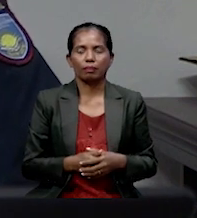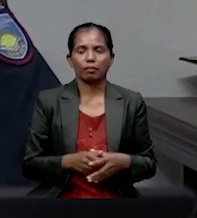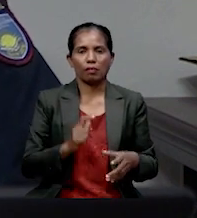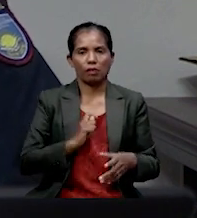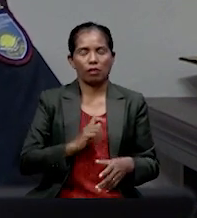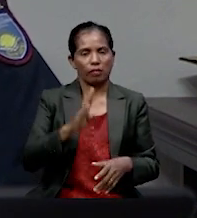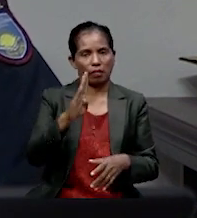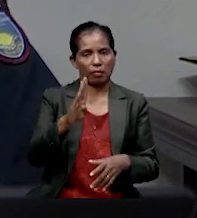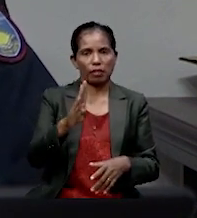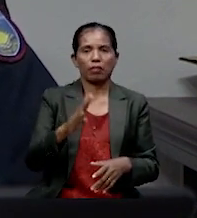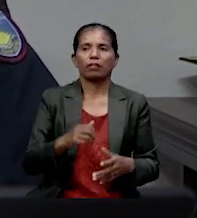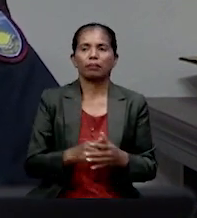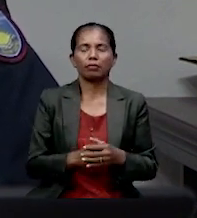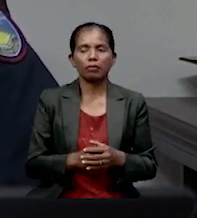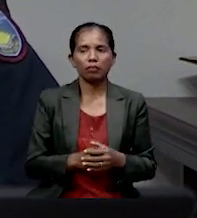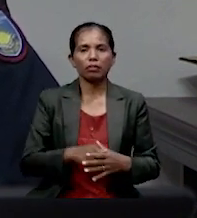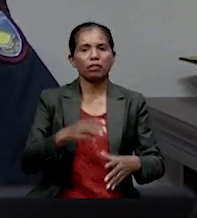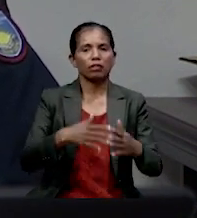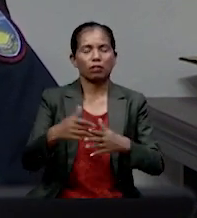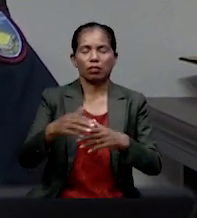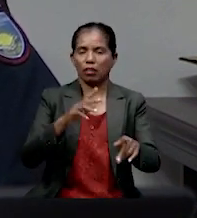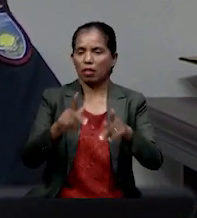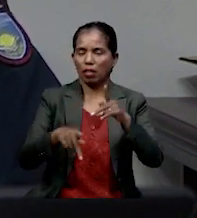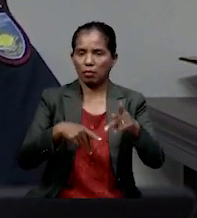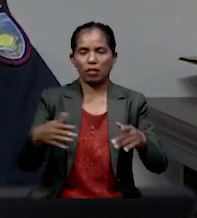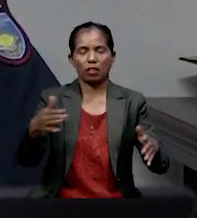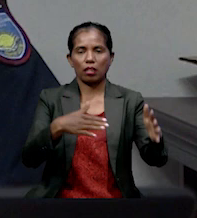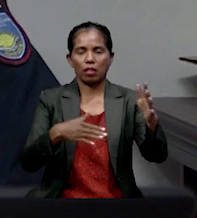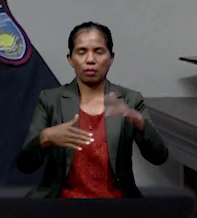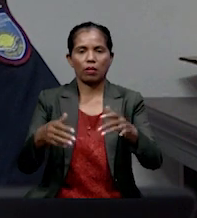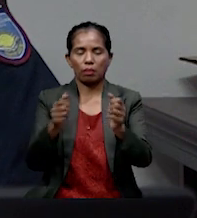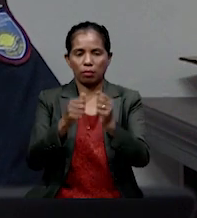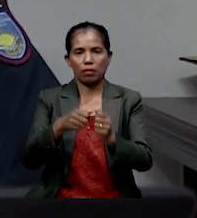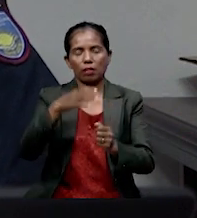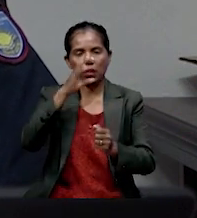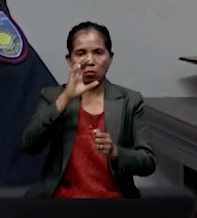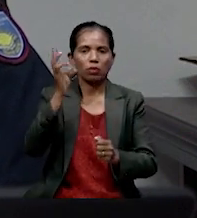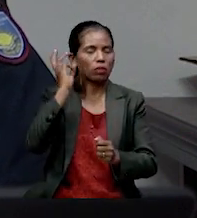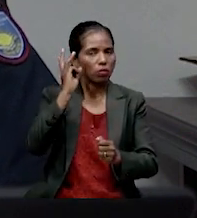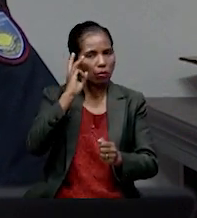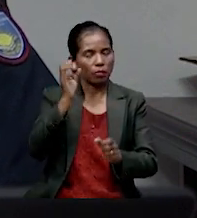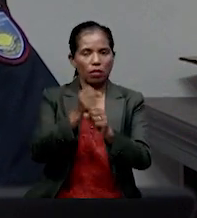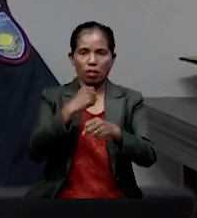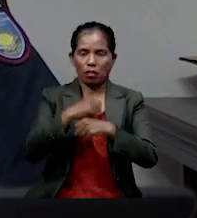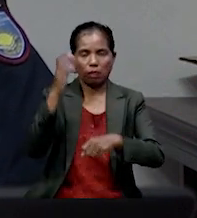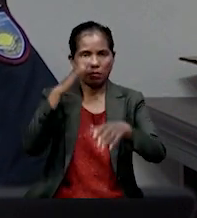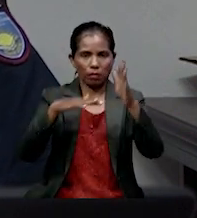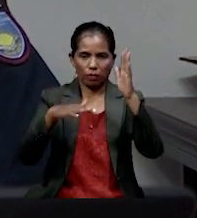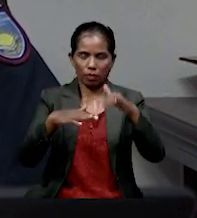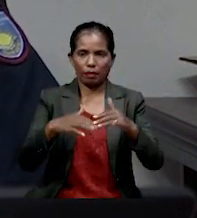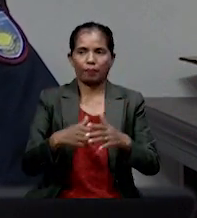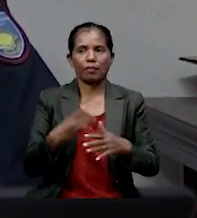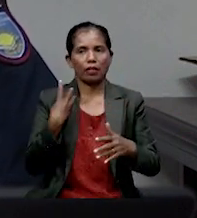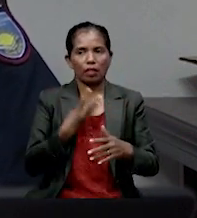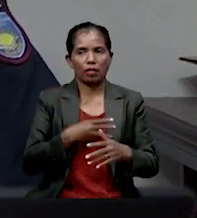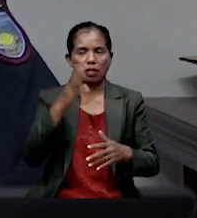Tabesininha, da Laruma, é sempre Halibur Malo, né? Para o Rio Mutua, e tem. Não está cá, está aqui, não